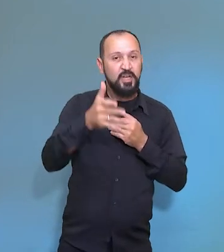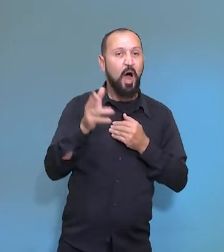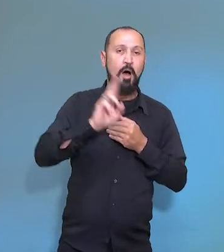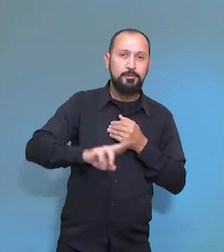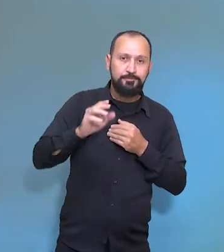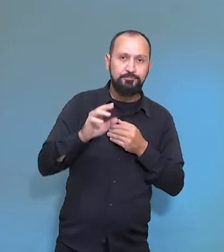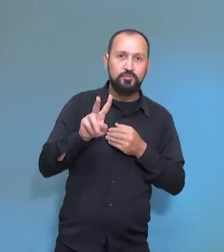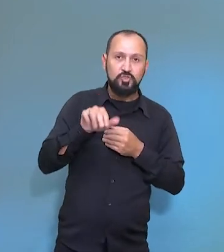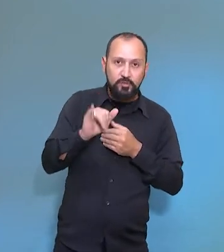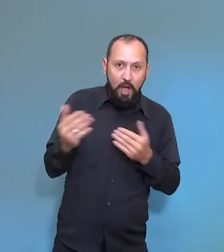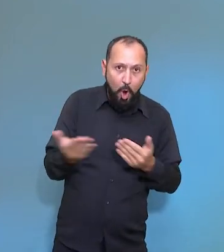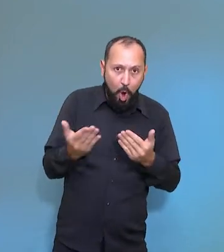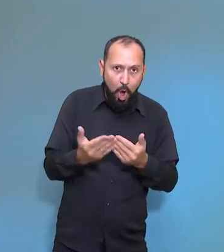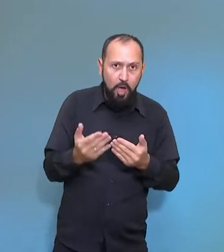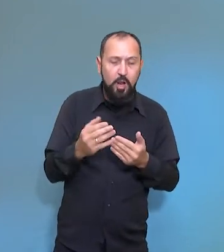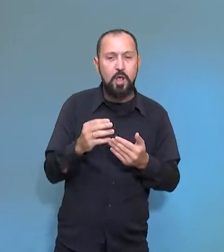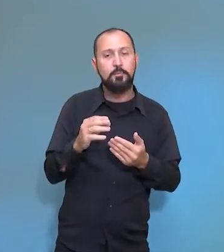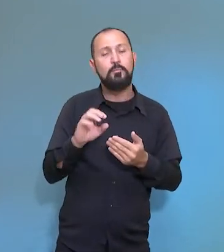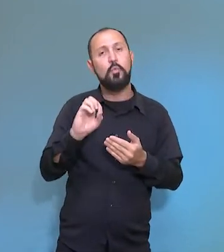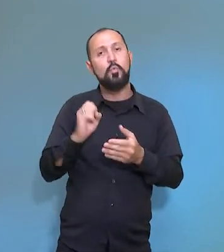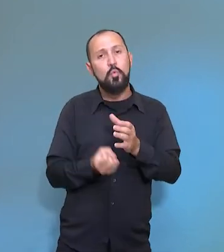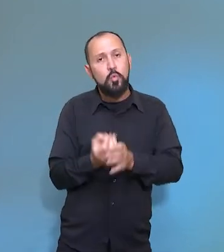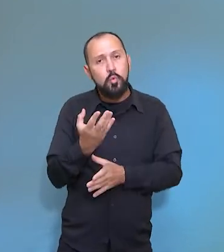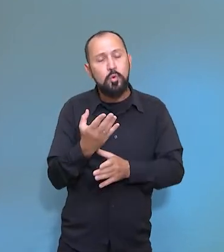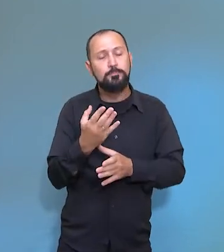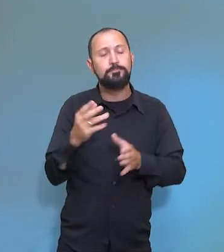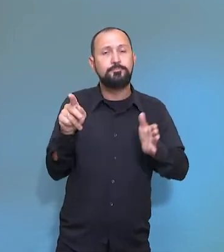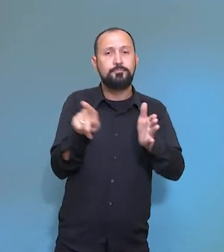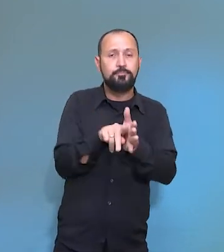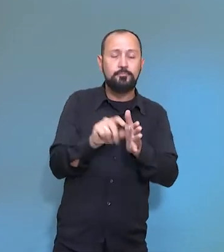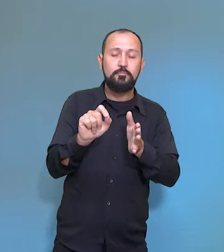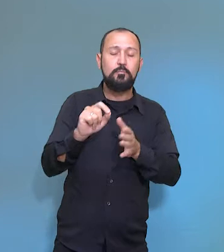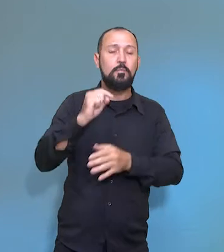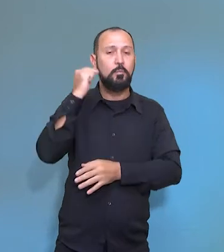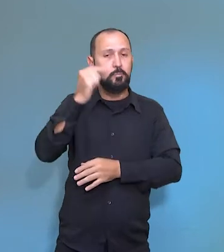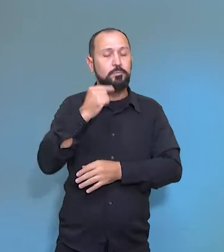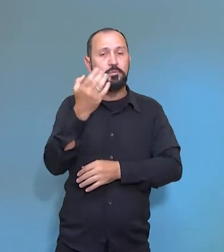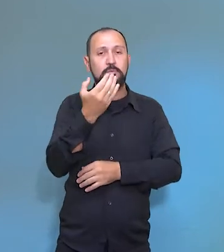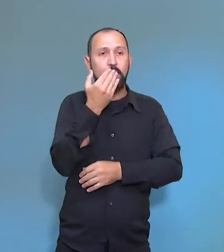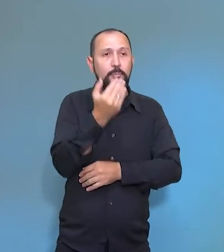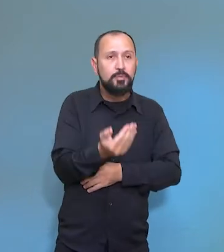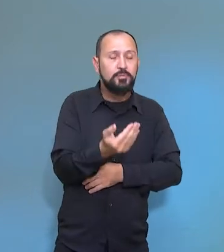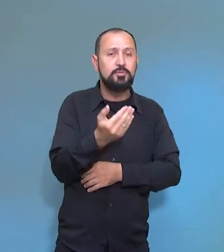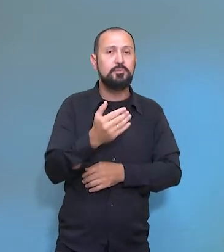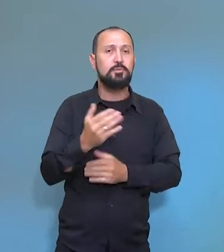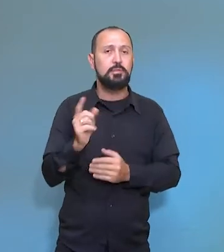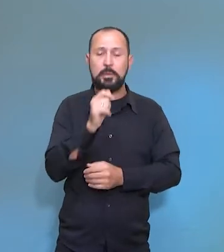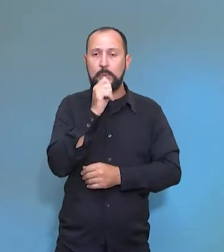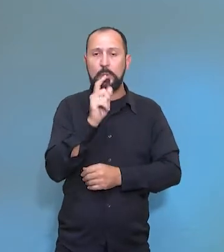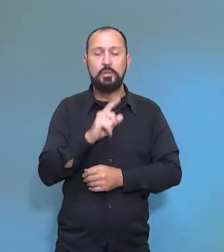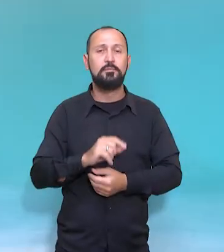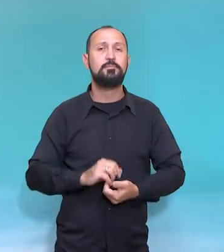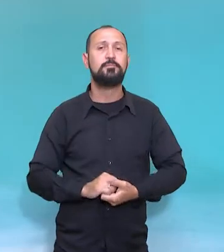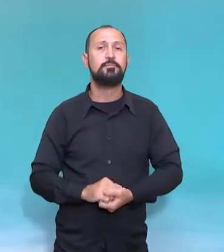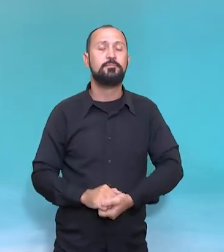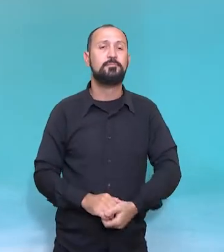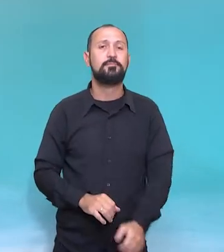lei aí? Ela já está valendo? Já pode ser implementada pelos advogados e quem quiser peticionar de alguma outra